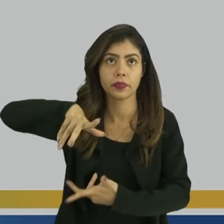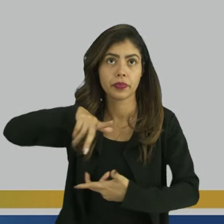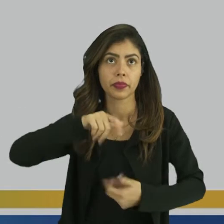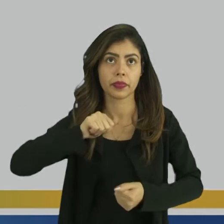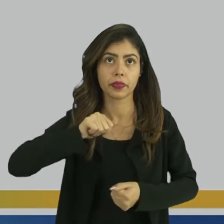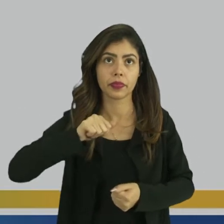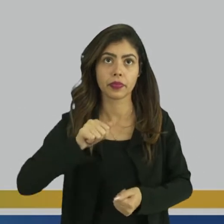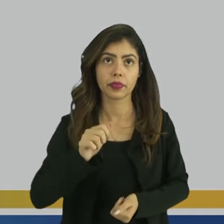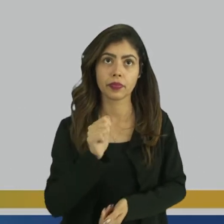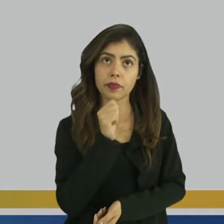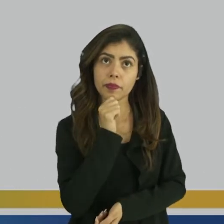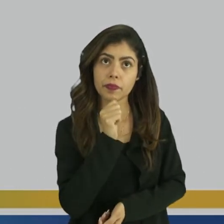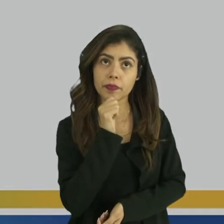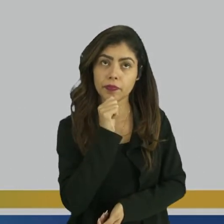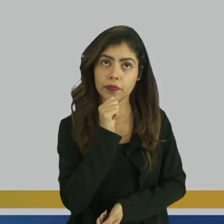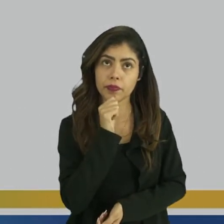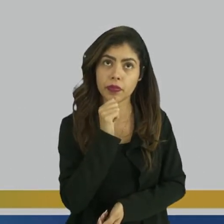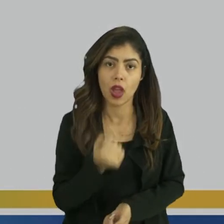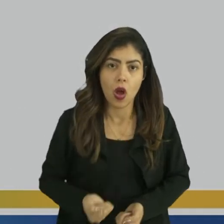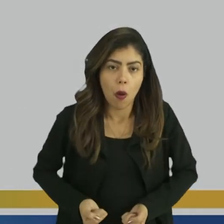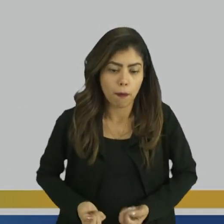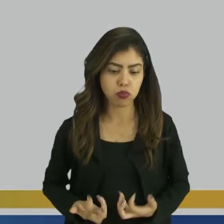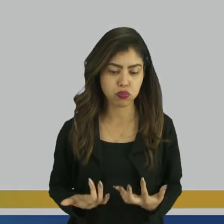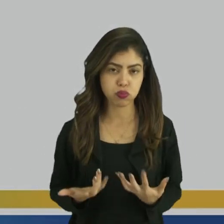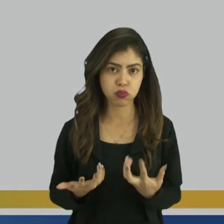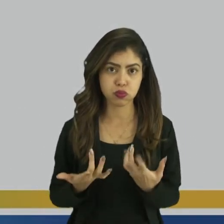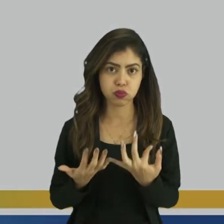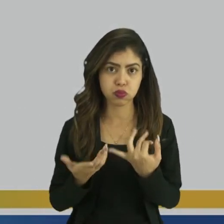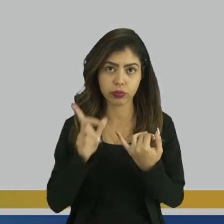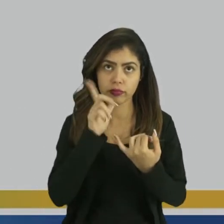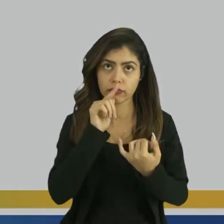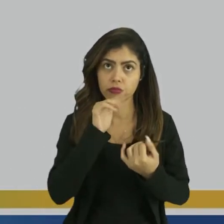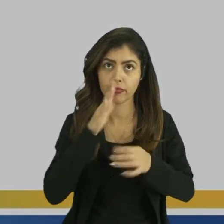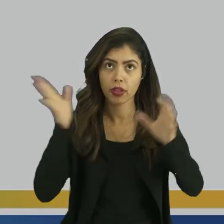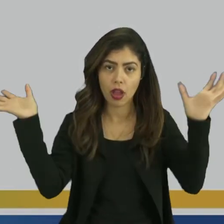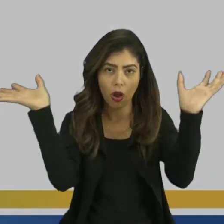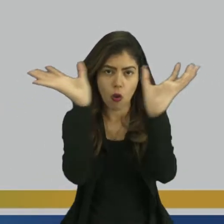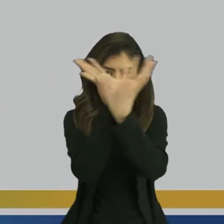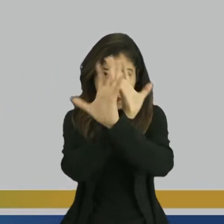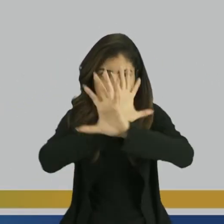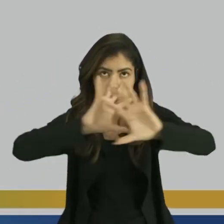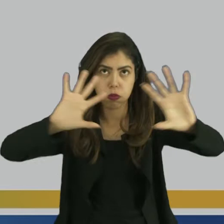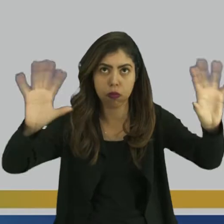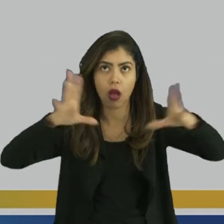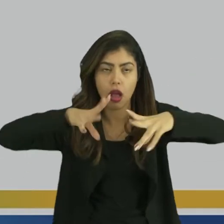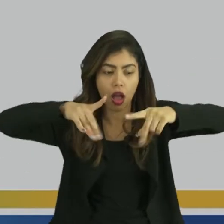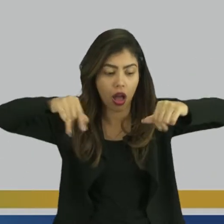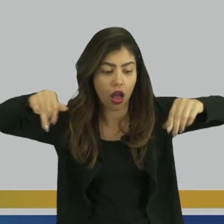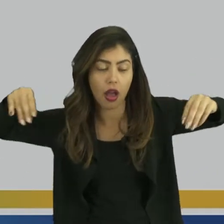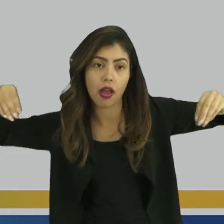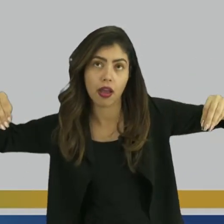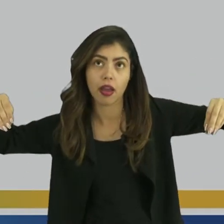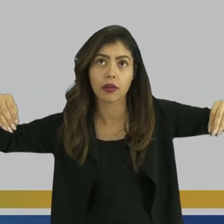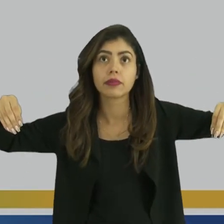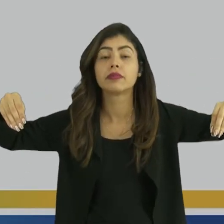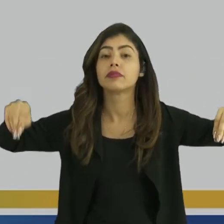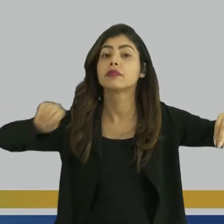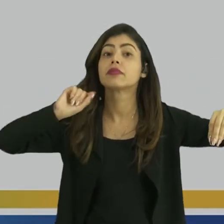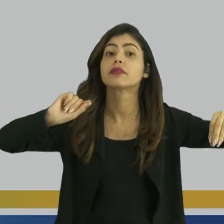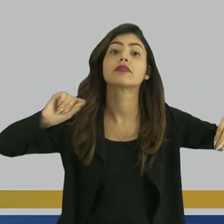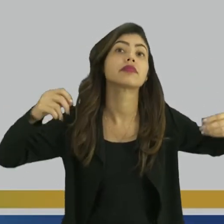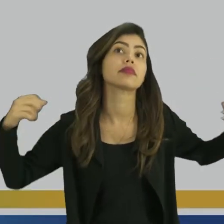planeta Terra. Ele aquece a água, o ar, o solo e gera o